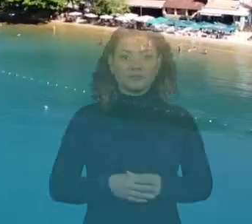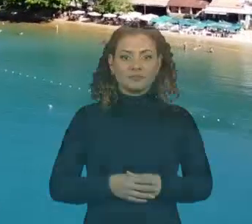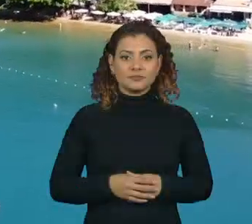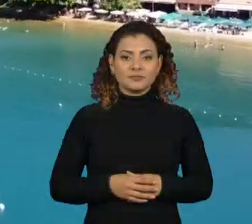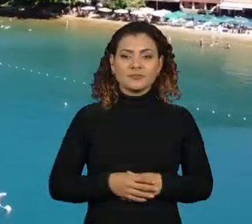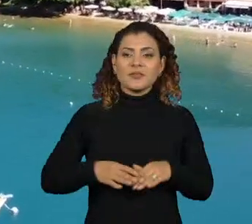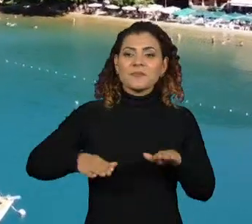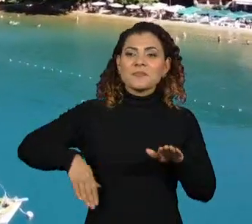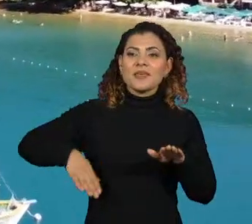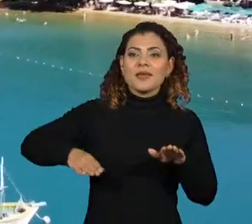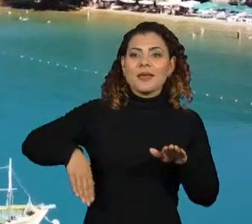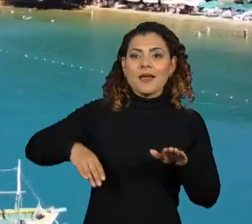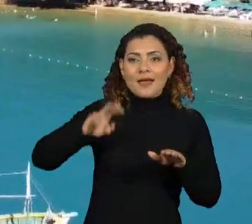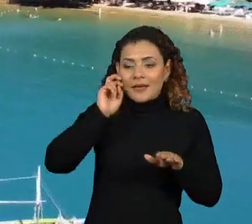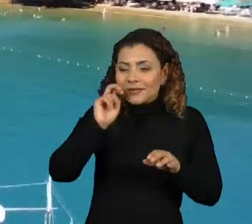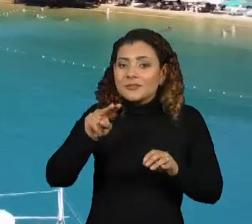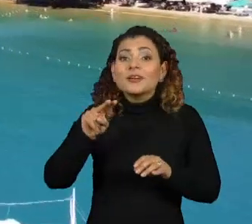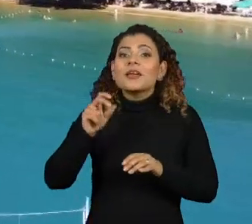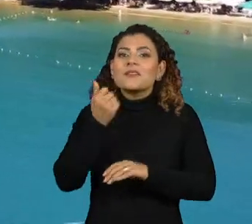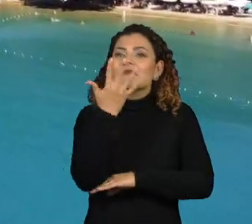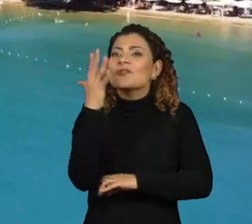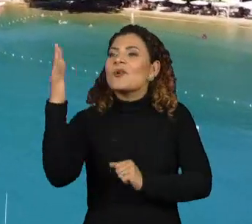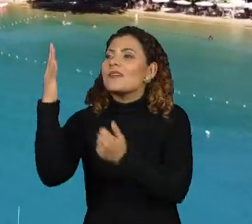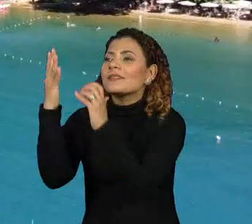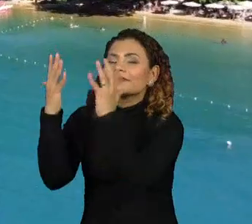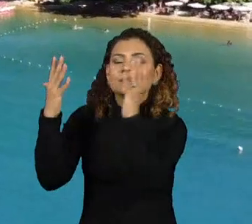na beira da praia, na sombra da floresta.